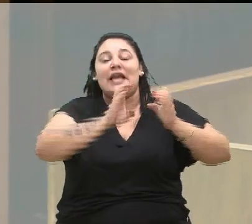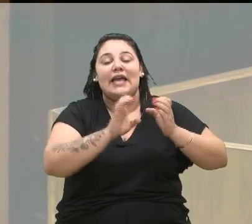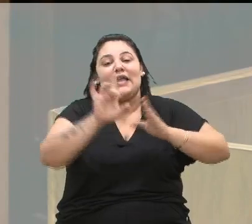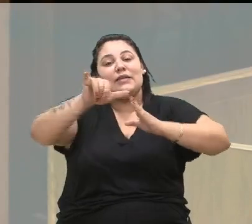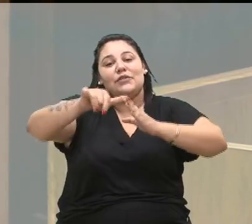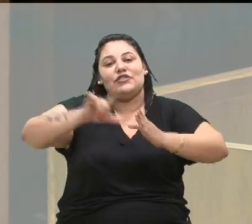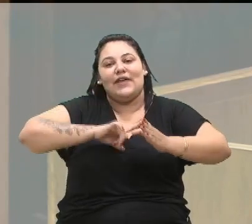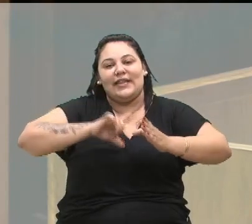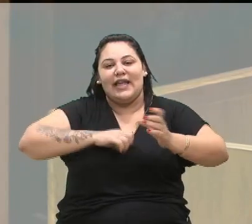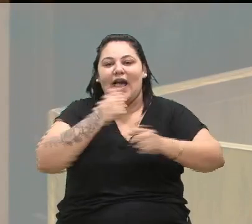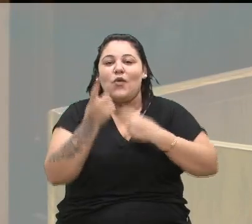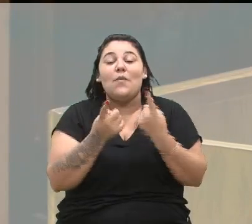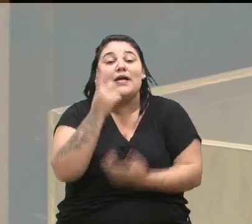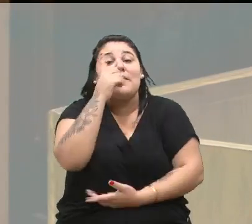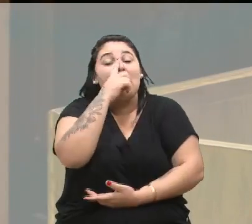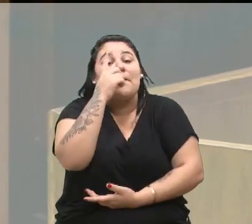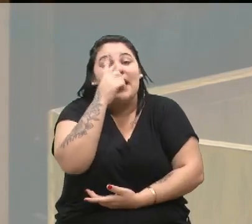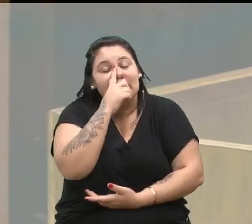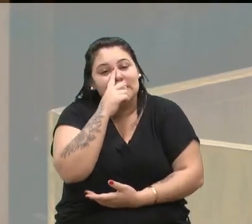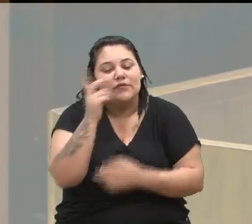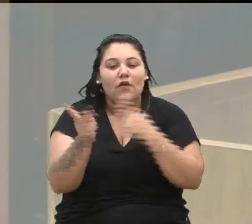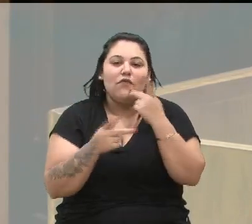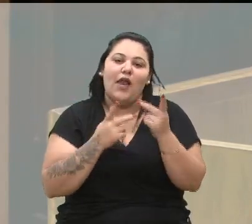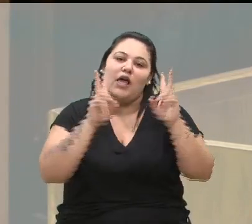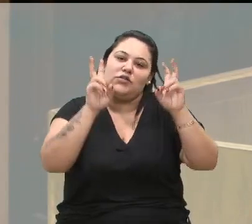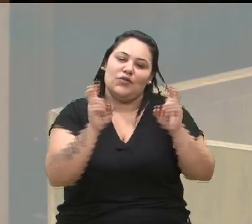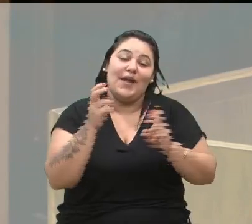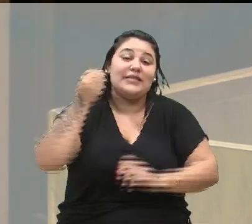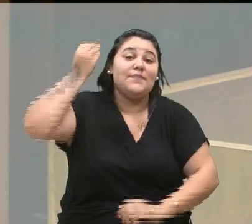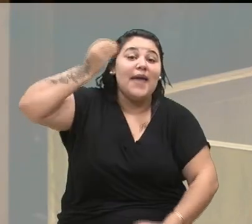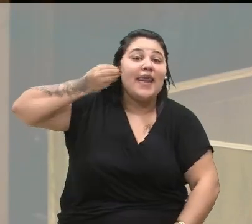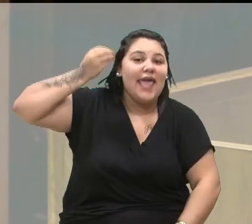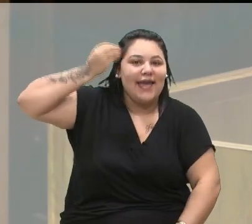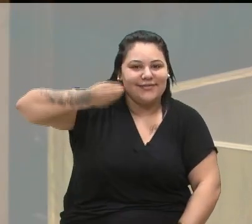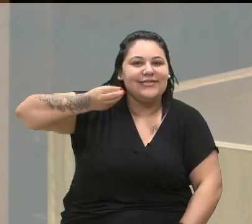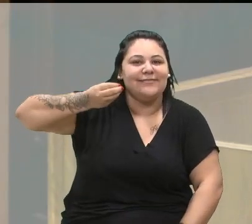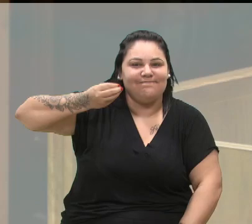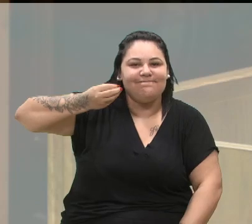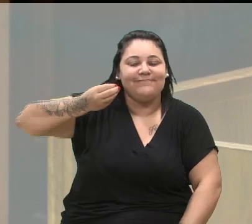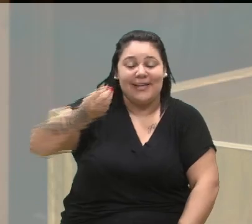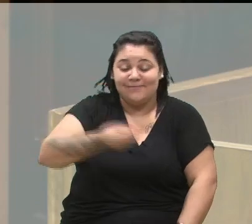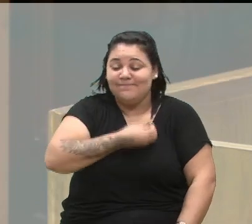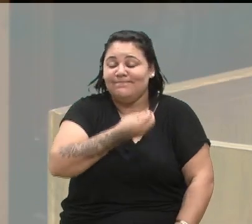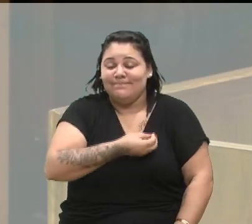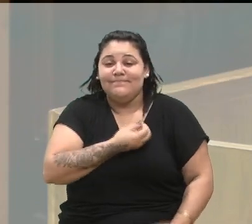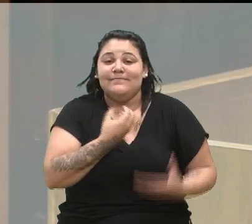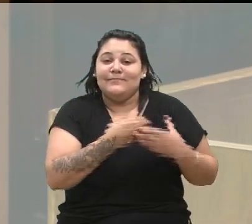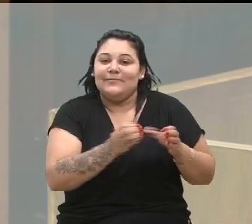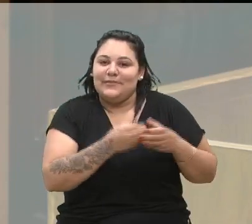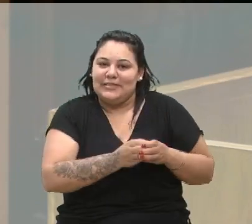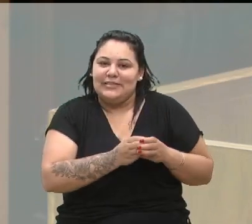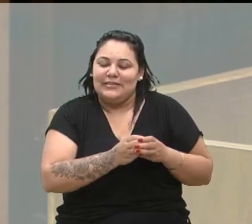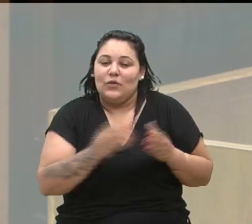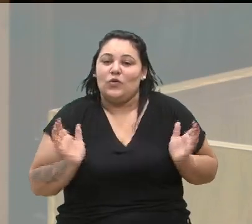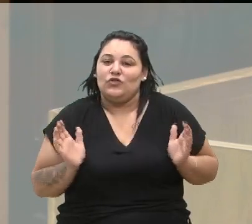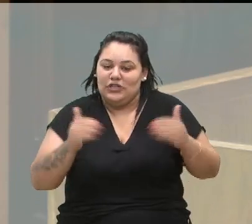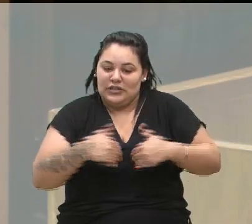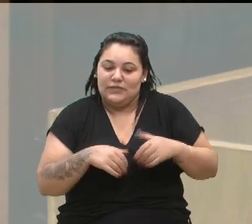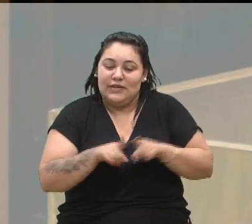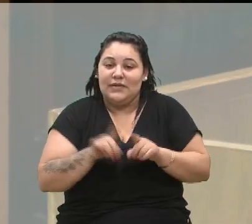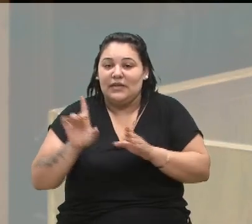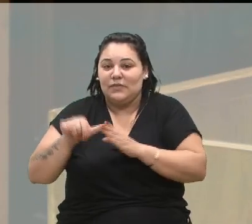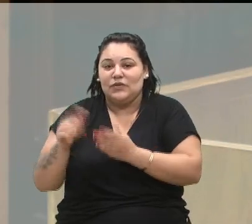então, algumas mães que vão falar sobre a sua experiência com TEA. Depois o processo de acesso de